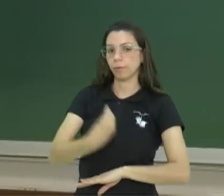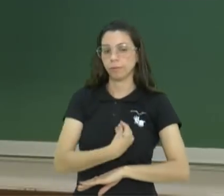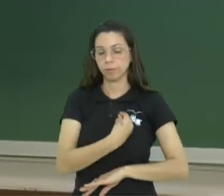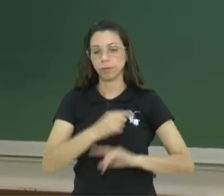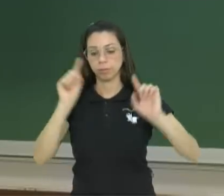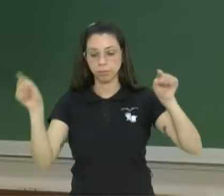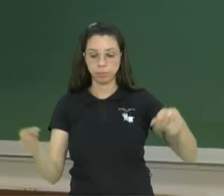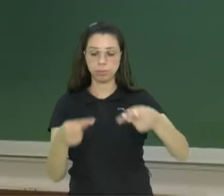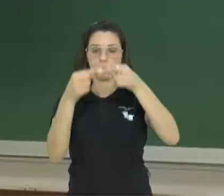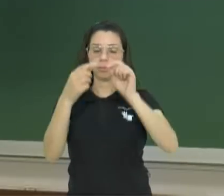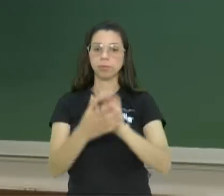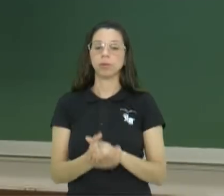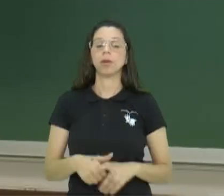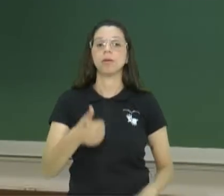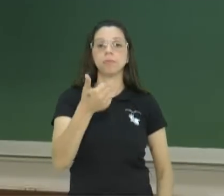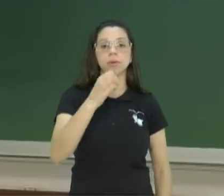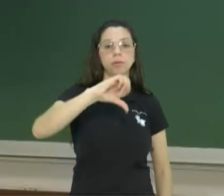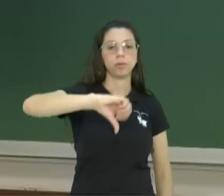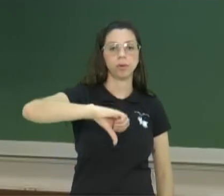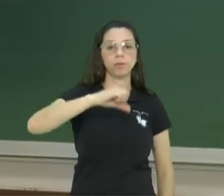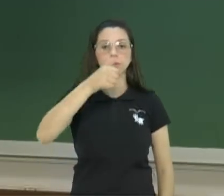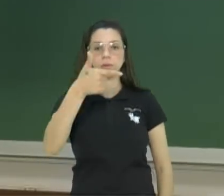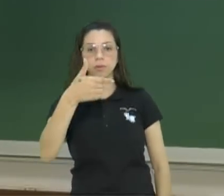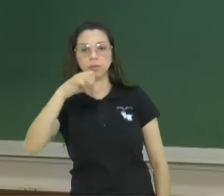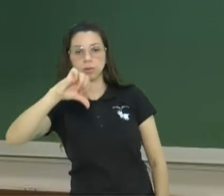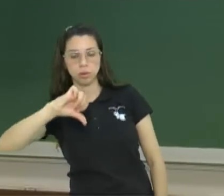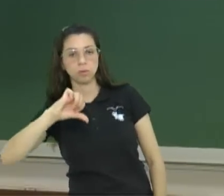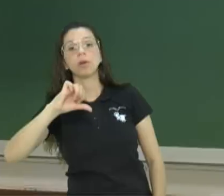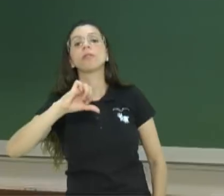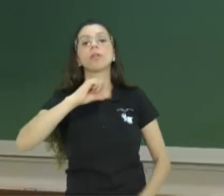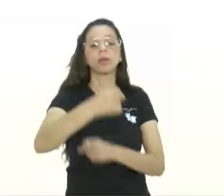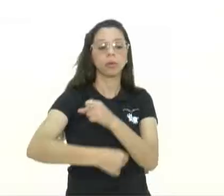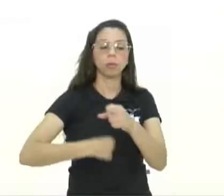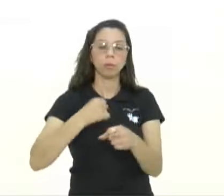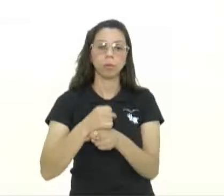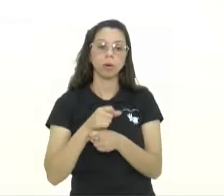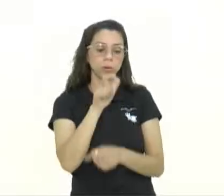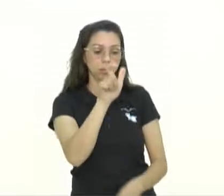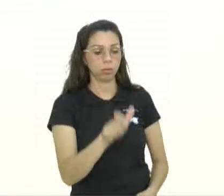1929, nós temos o ano em que ele nasceu. He was born in